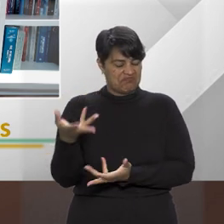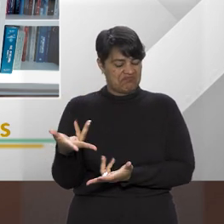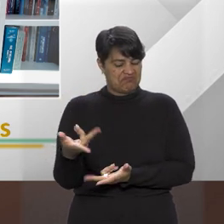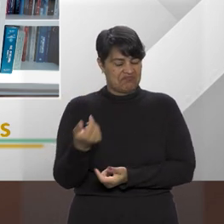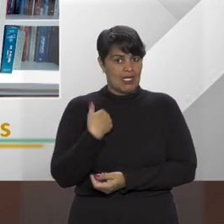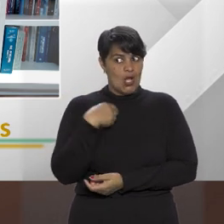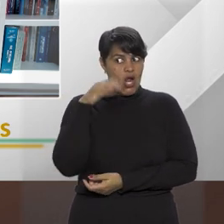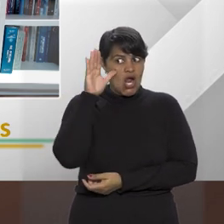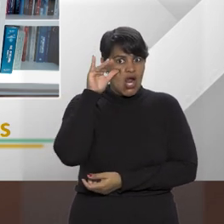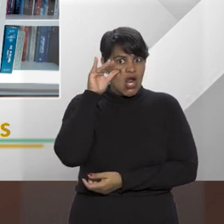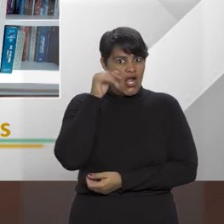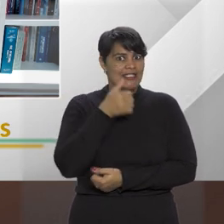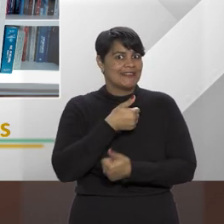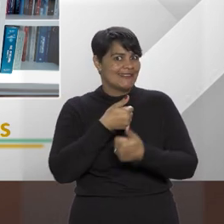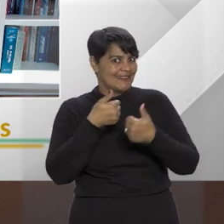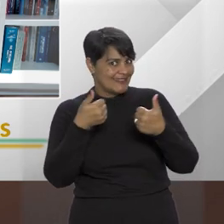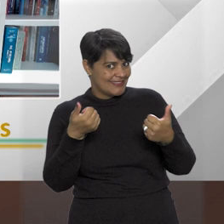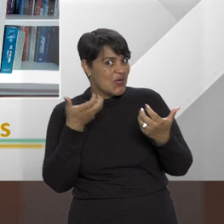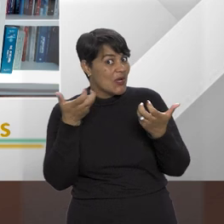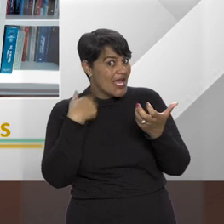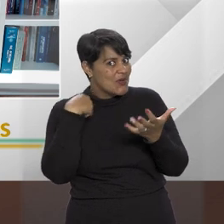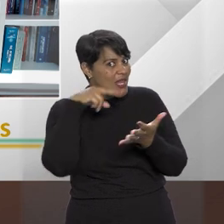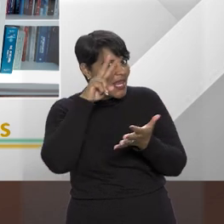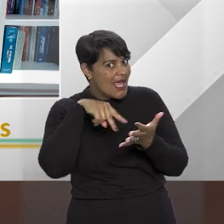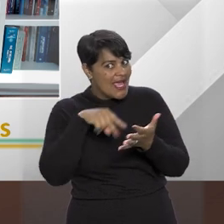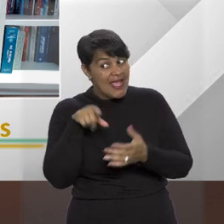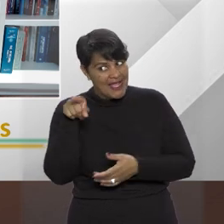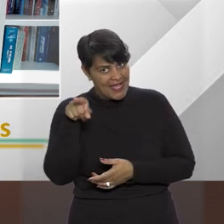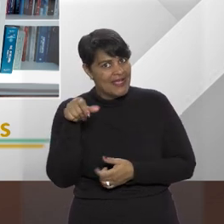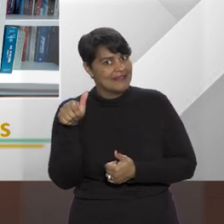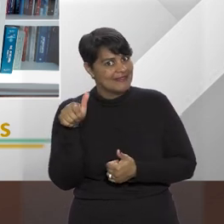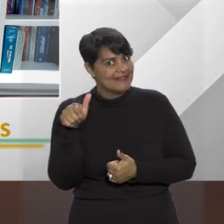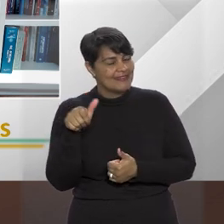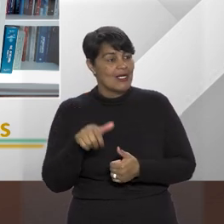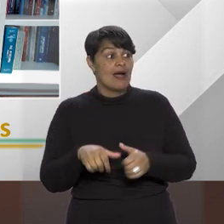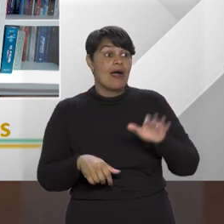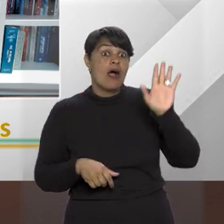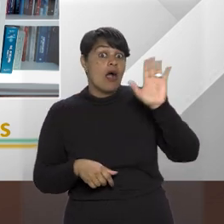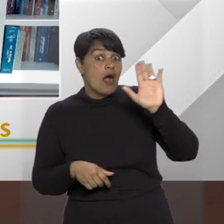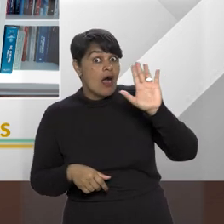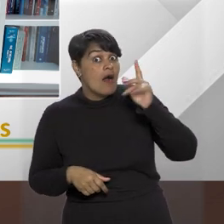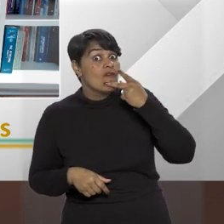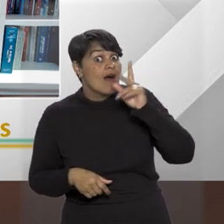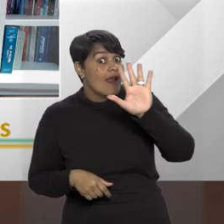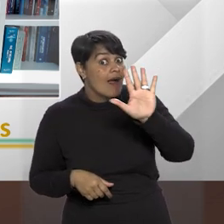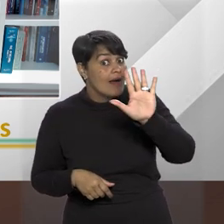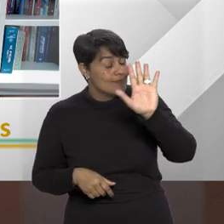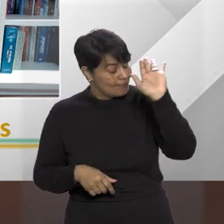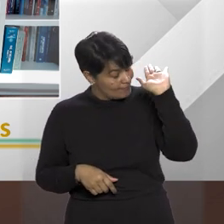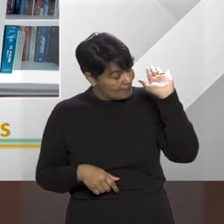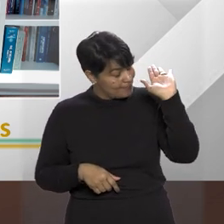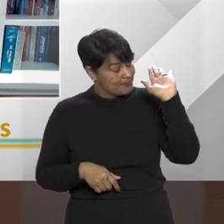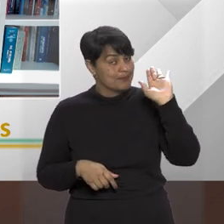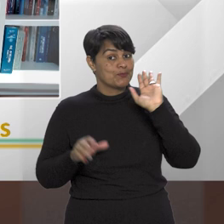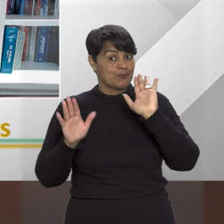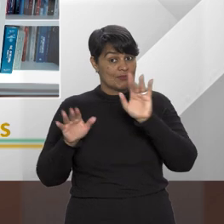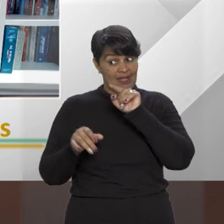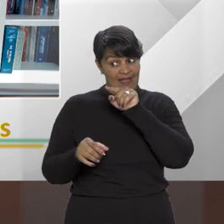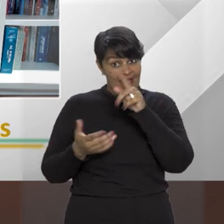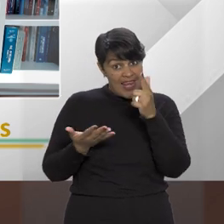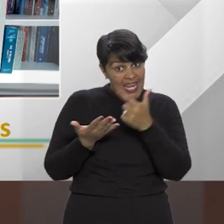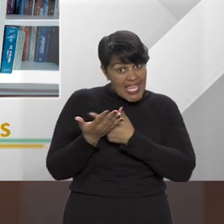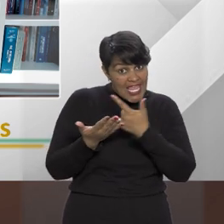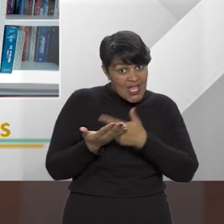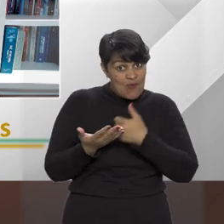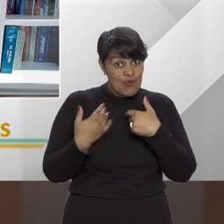Ó, Só tenho a. Ah, só uma coisa, viu, Fátima? por Esse livro eu favor. estou escrevendo com Leandro Fernandes, Nossa. que